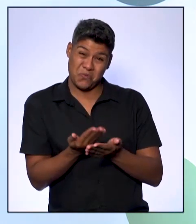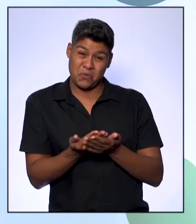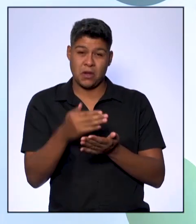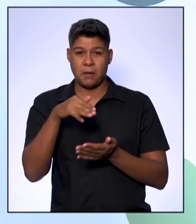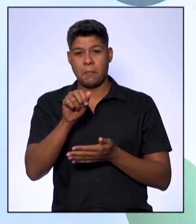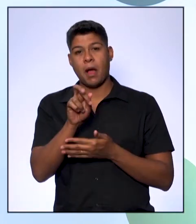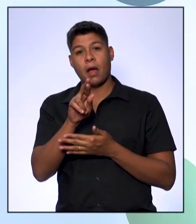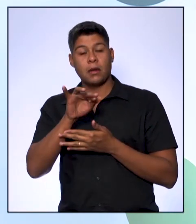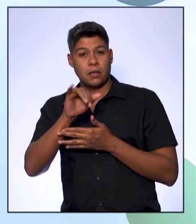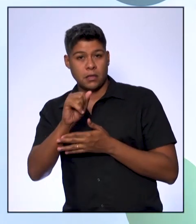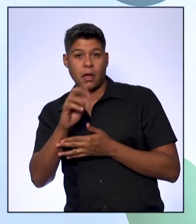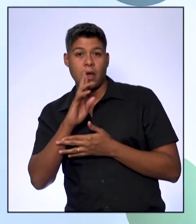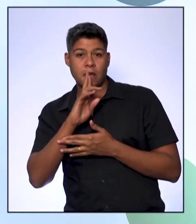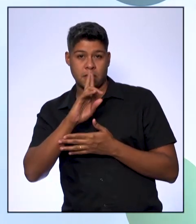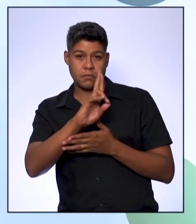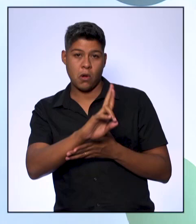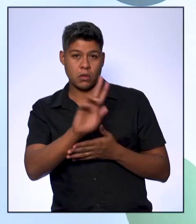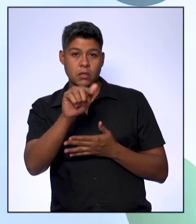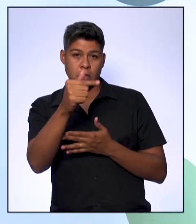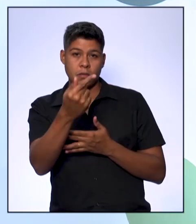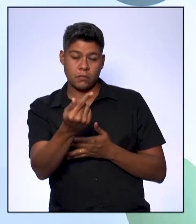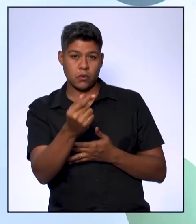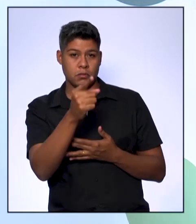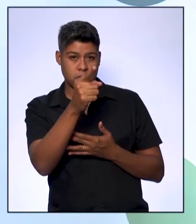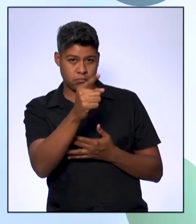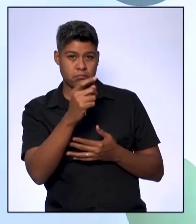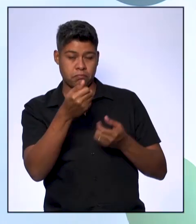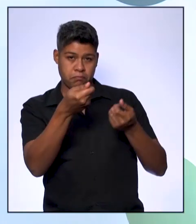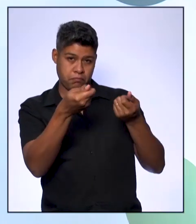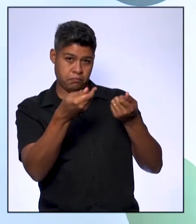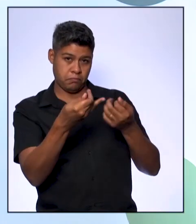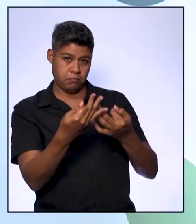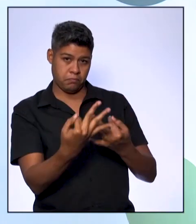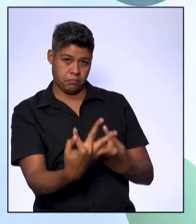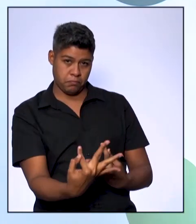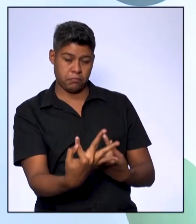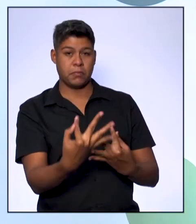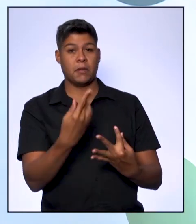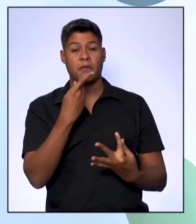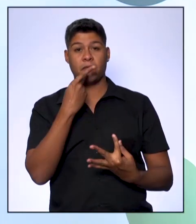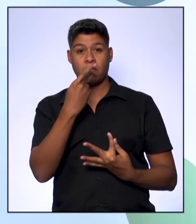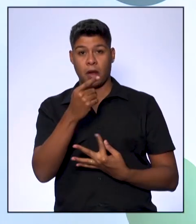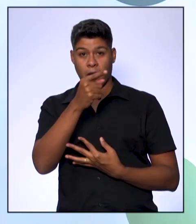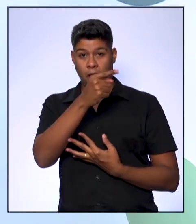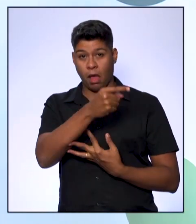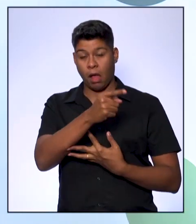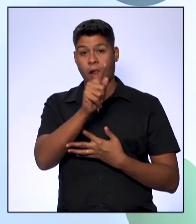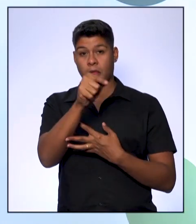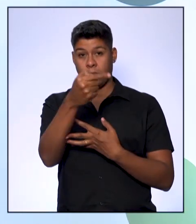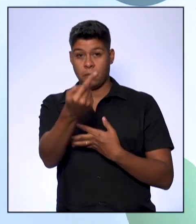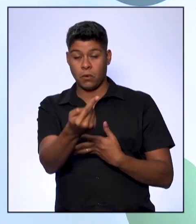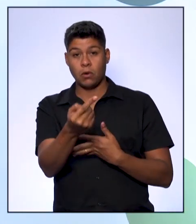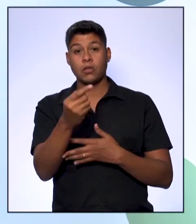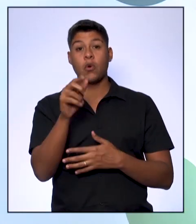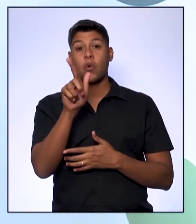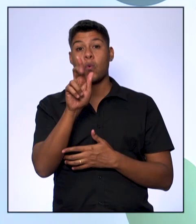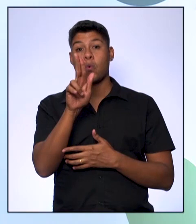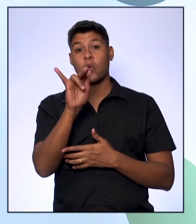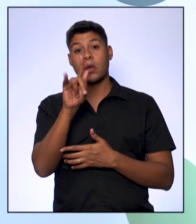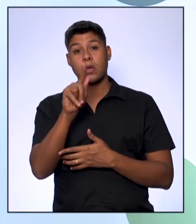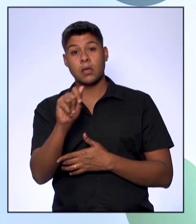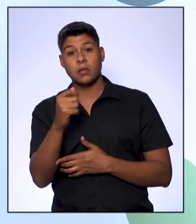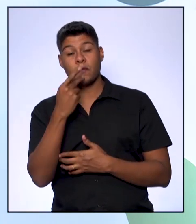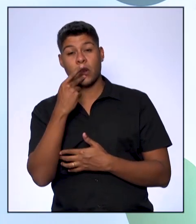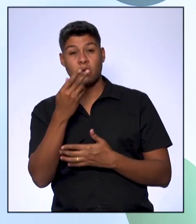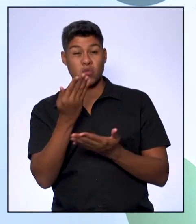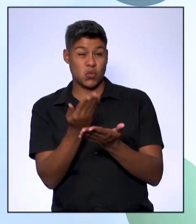maria deu uma resposta aqui daqui depois eu vou querer que você espreme porque mais sobre isso gente fala sobre ela depois o luiz disse que